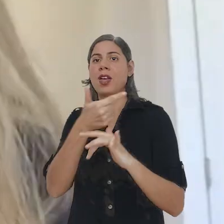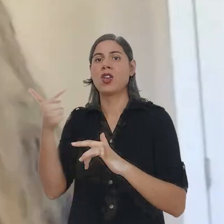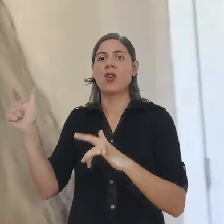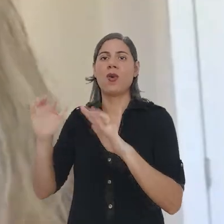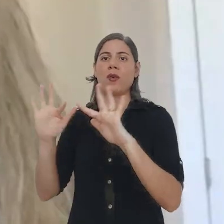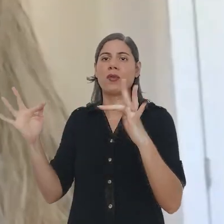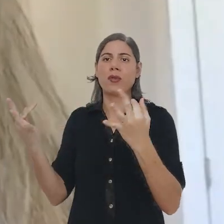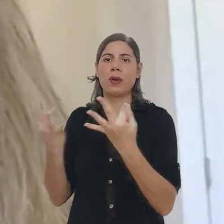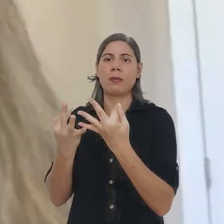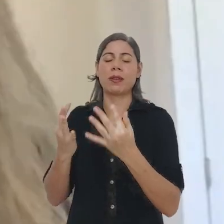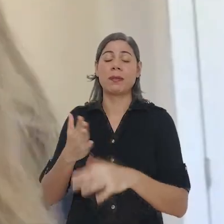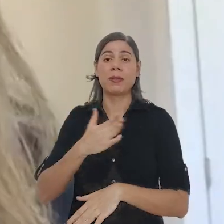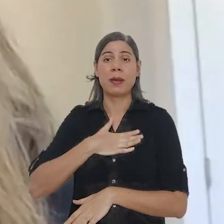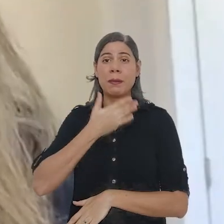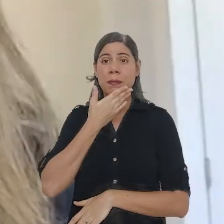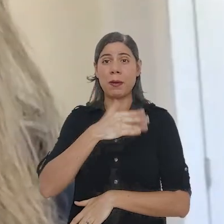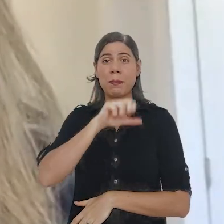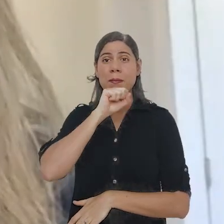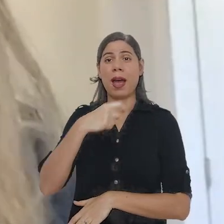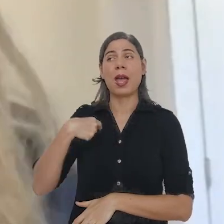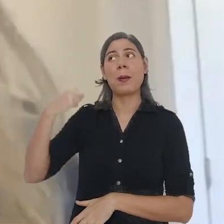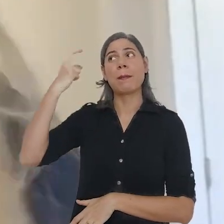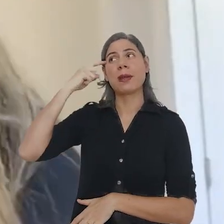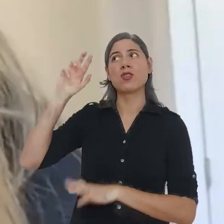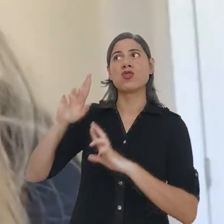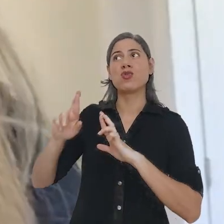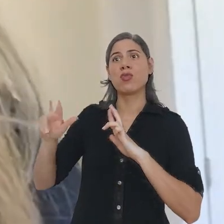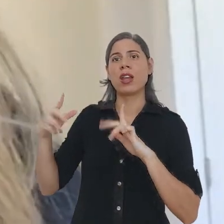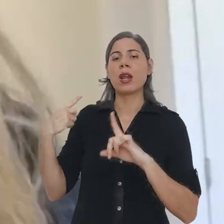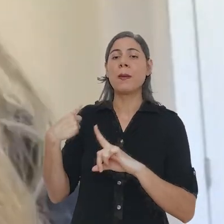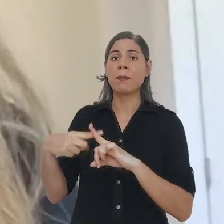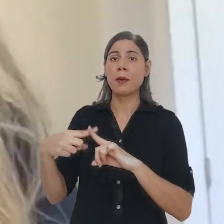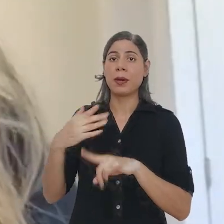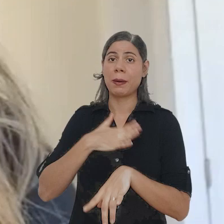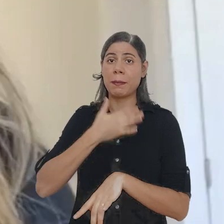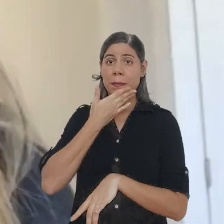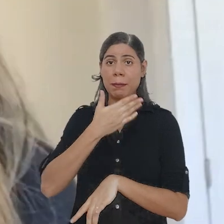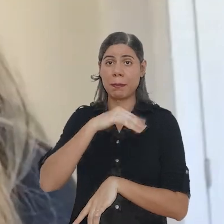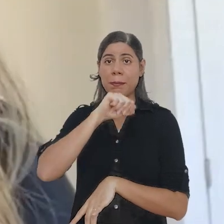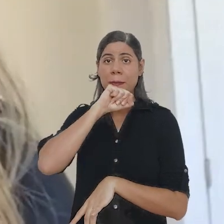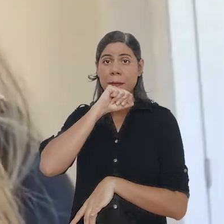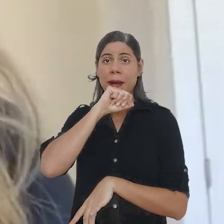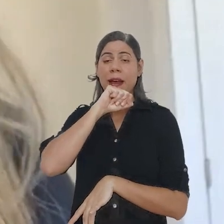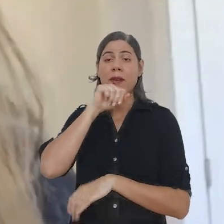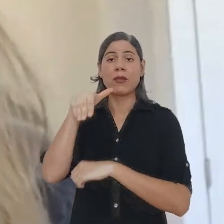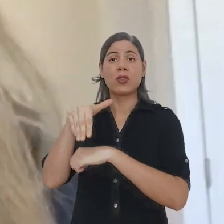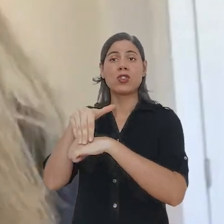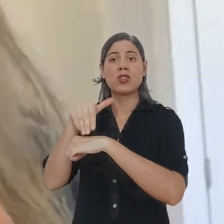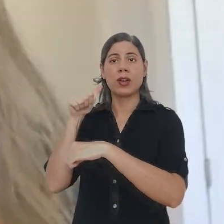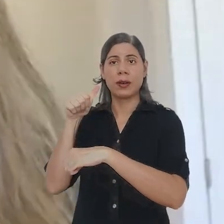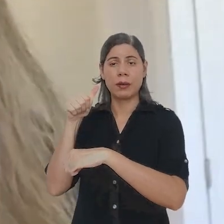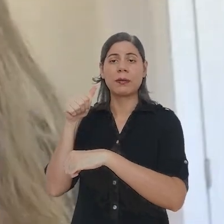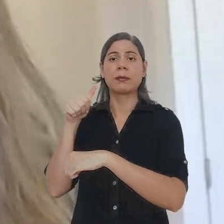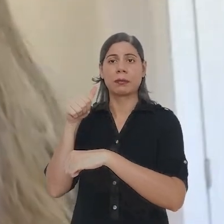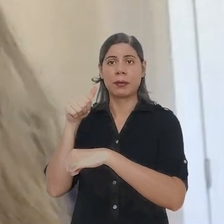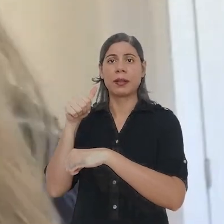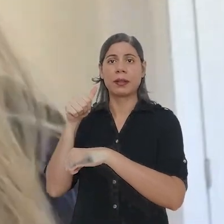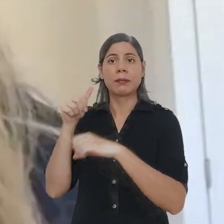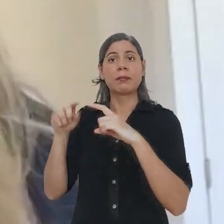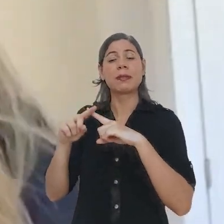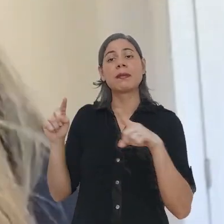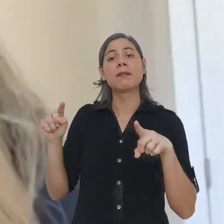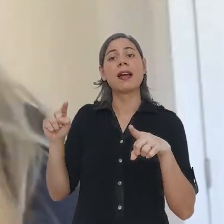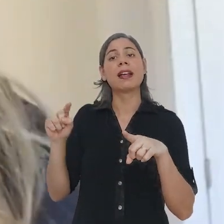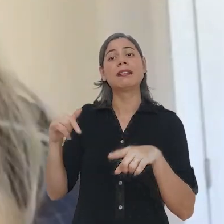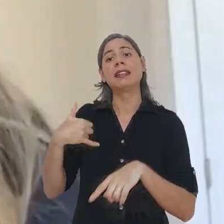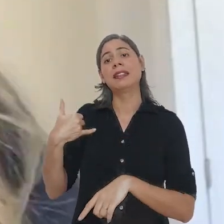familiares. O caso do meu pai foi um caso que eu acho que foi um pouco diferente, porque o meu pai ele foi convocado,